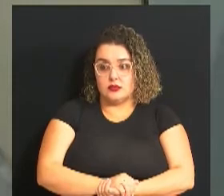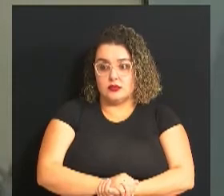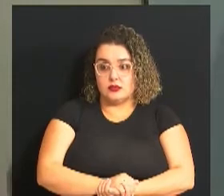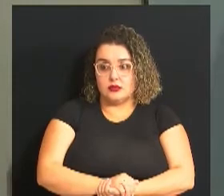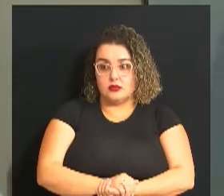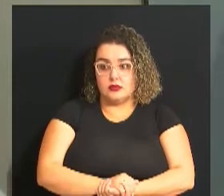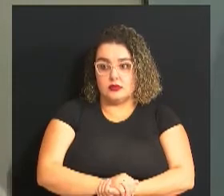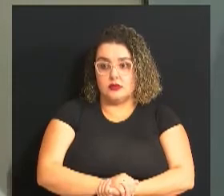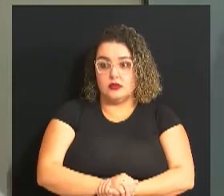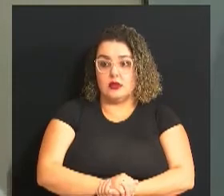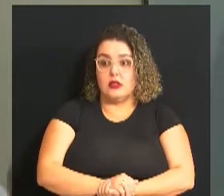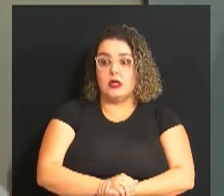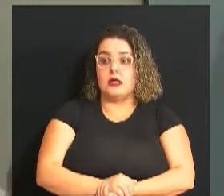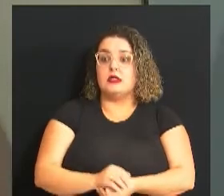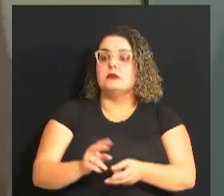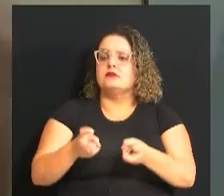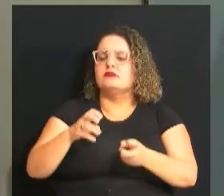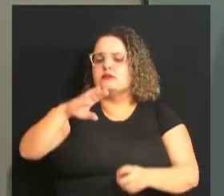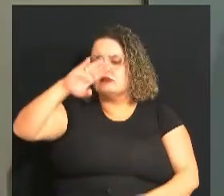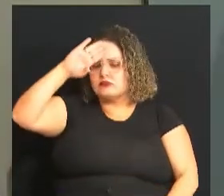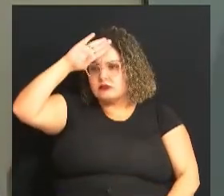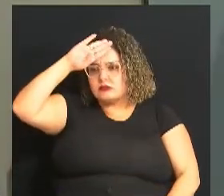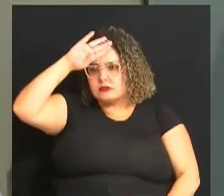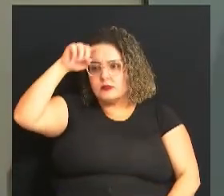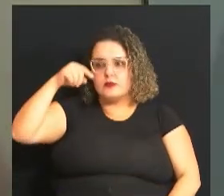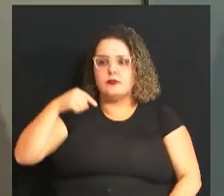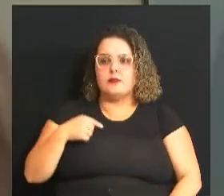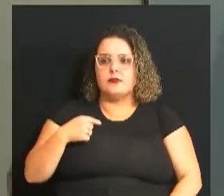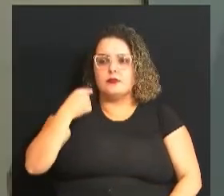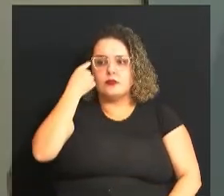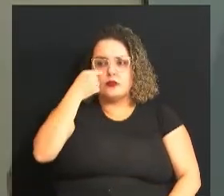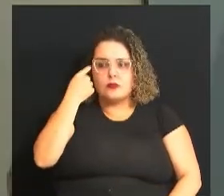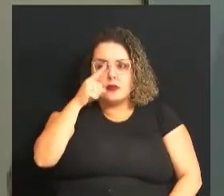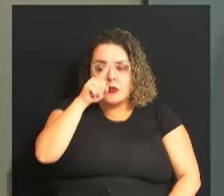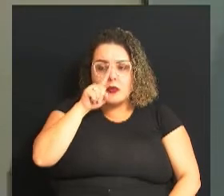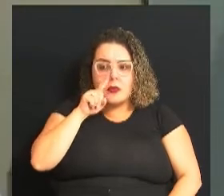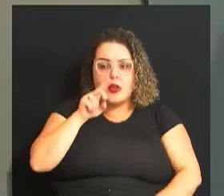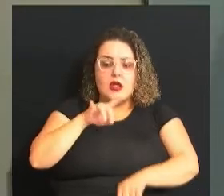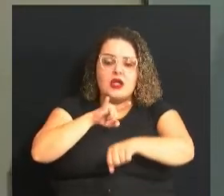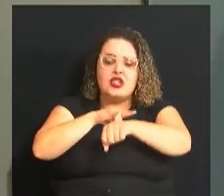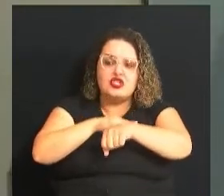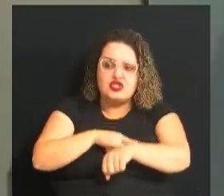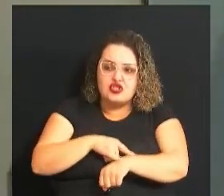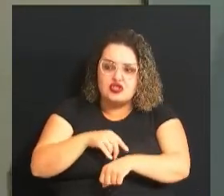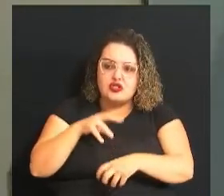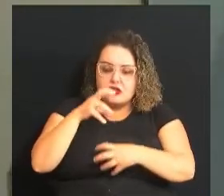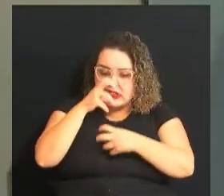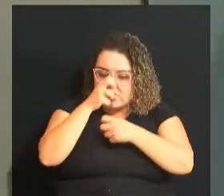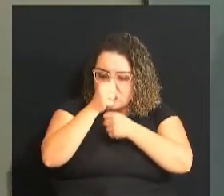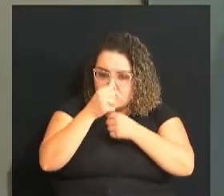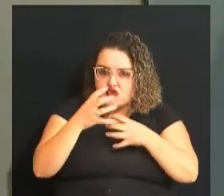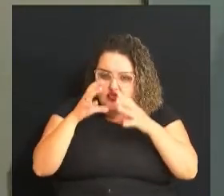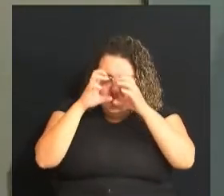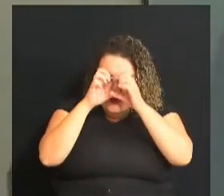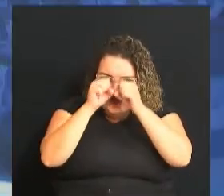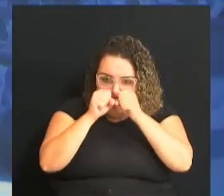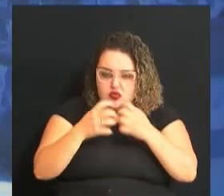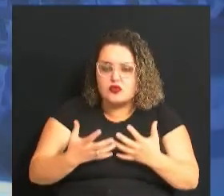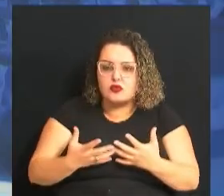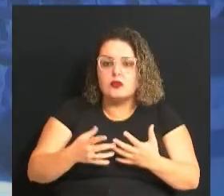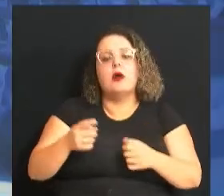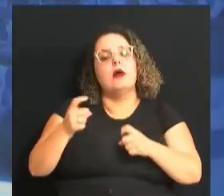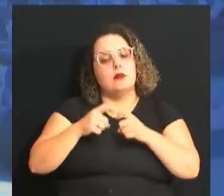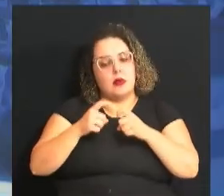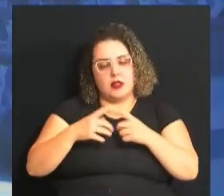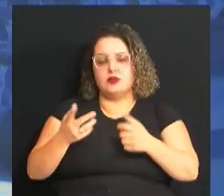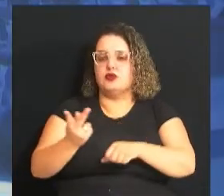Caso perceba febre, olhinho amarelo, urina escurecida, é buscar logo atendimento médico. Esses